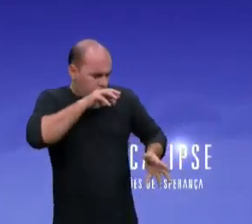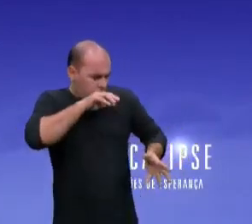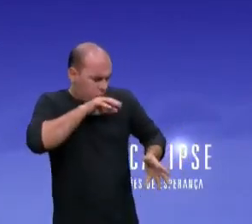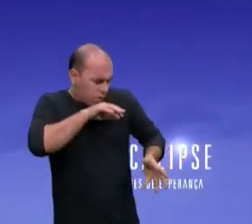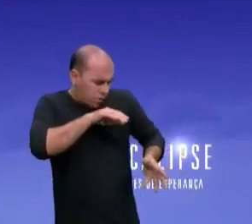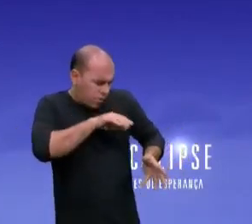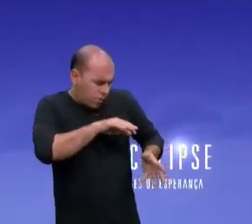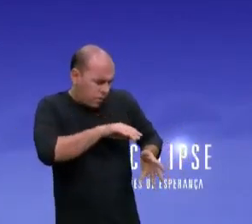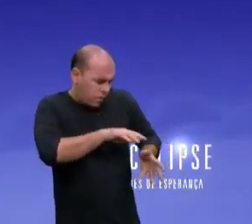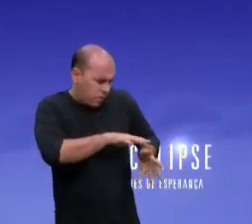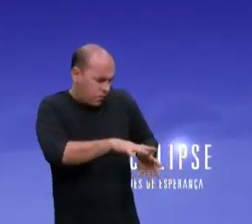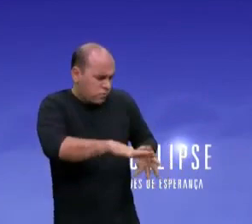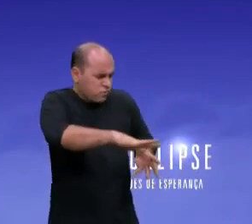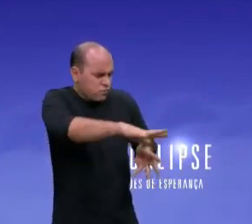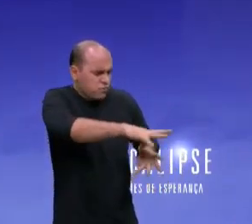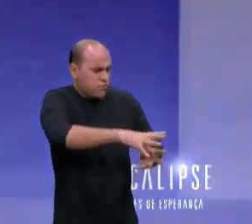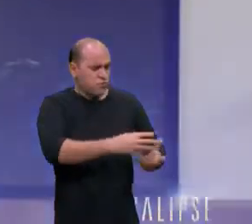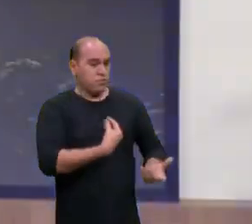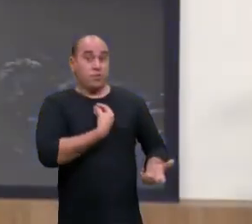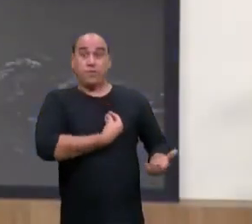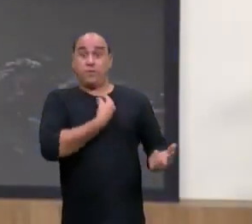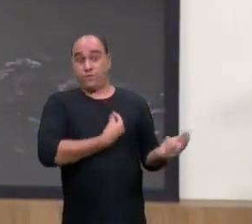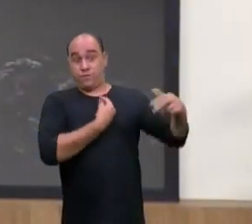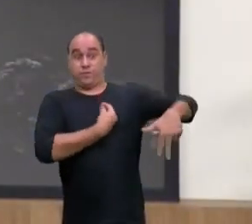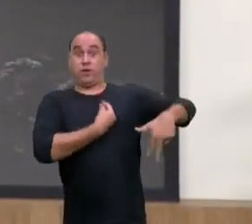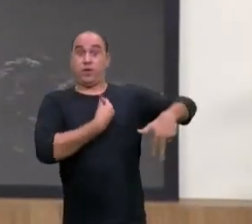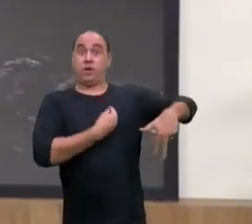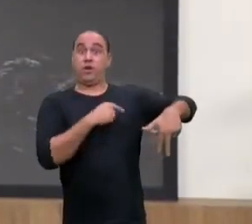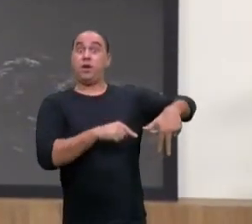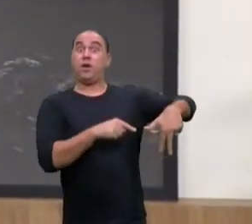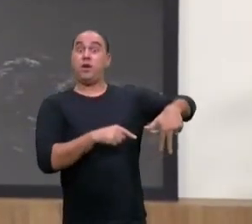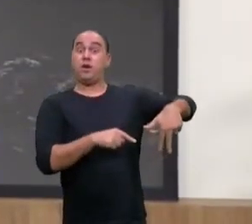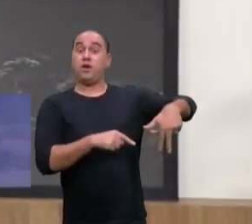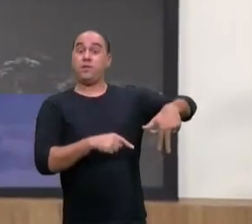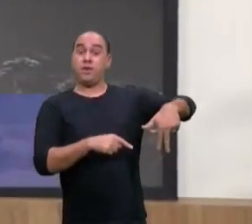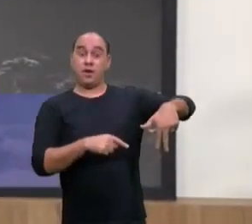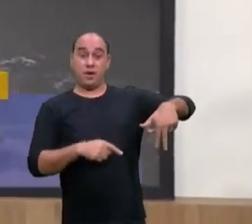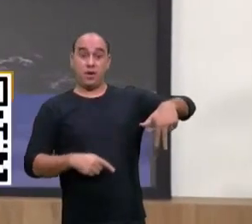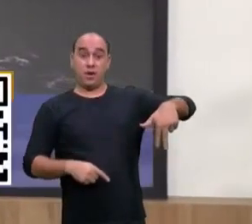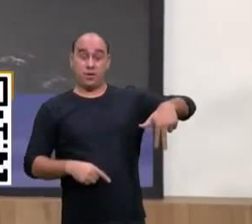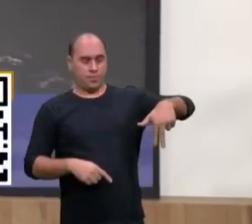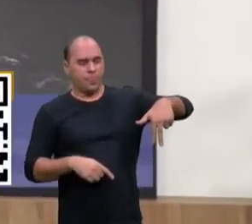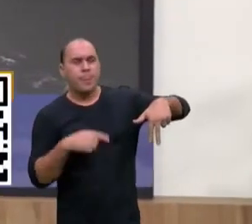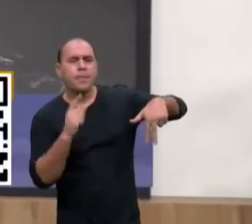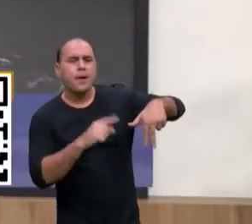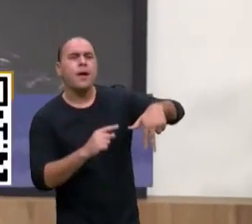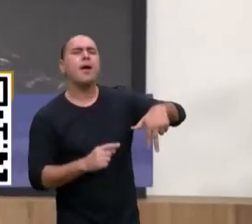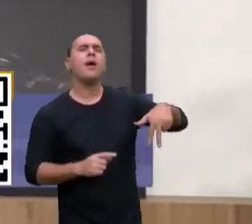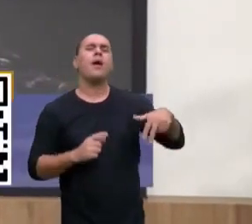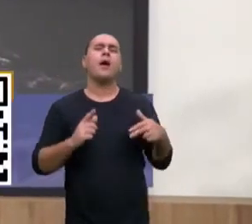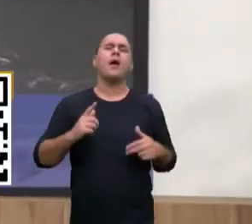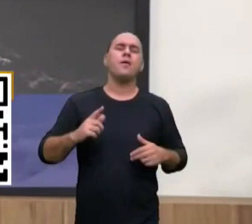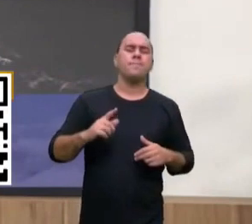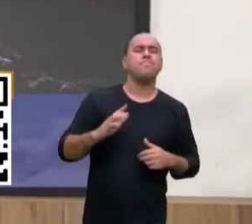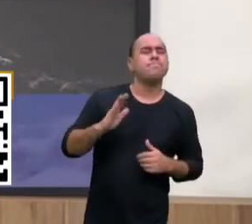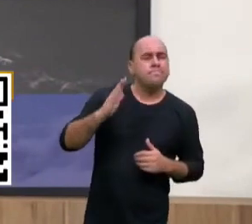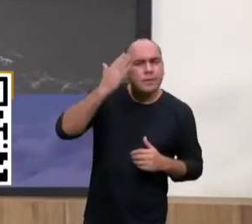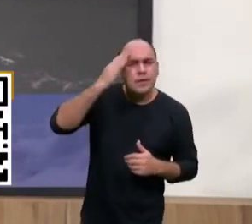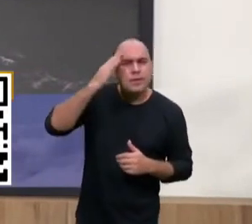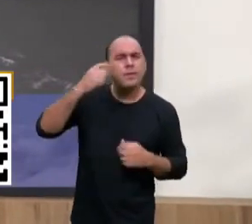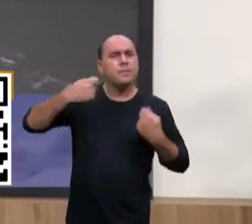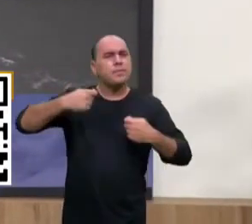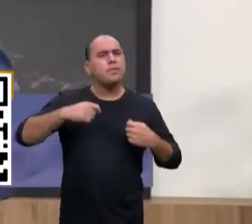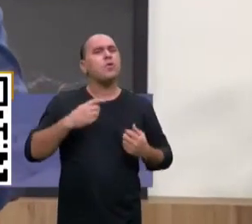ser alma vivente esse texto é chave é básico só porque E você só pode saber o que acontece depois da morte